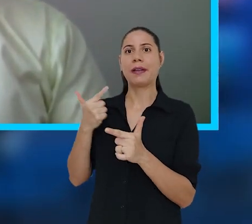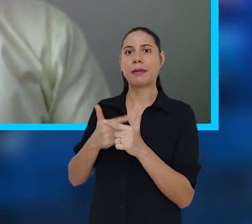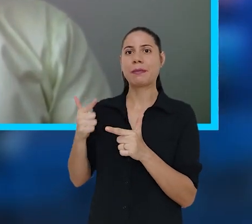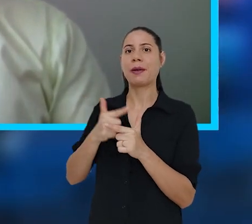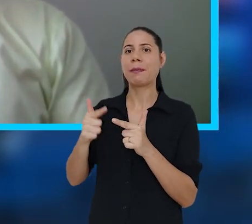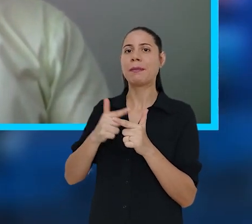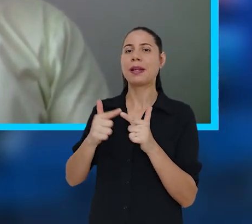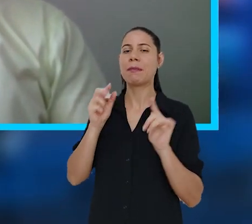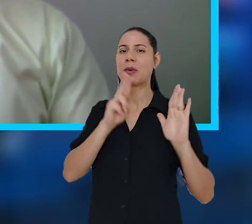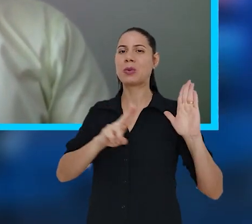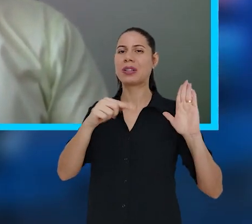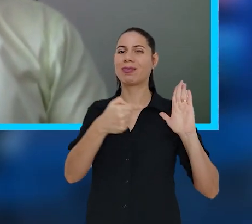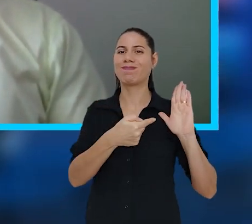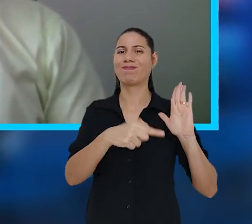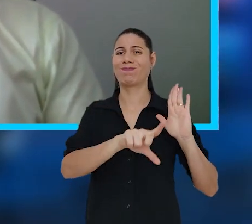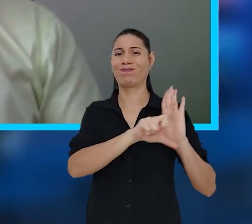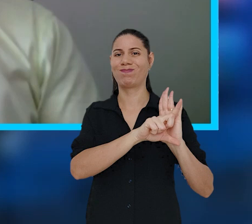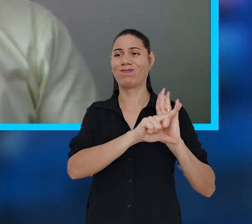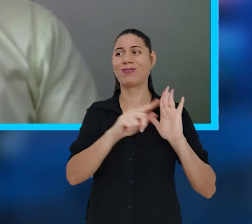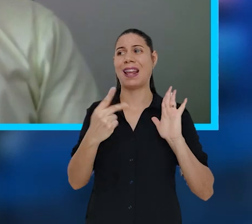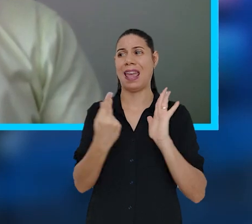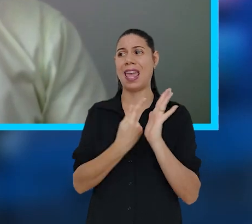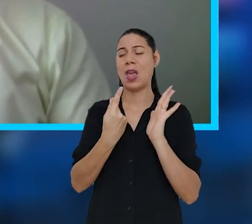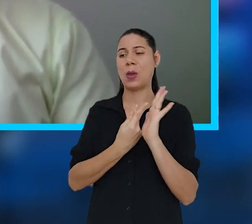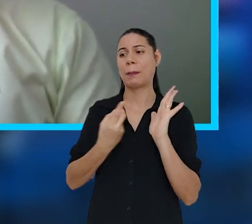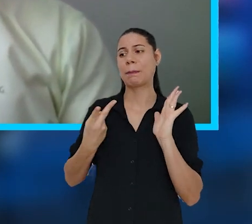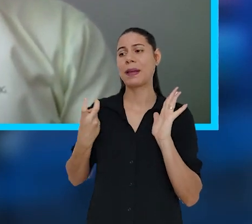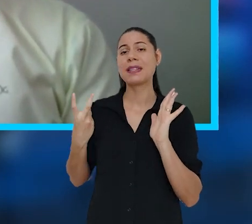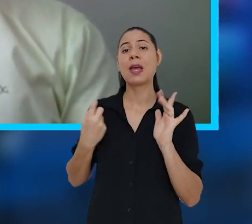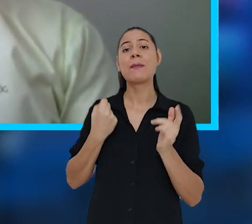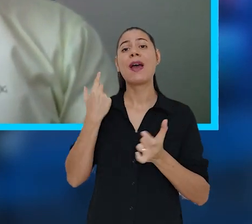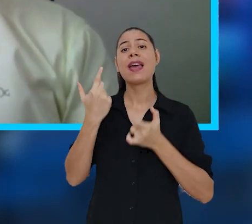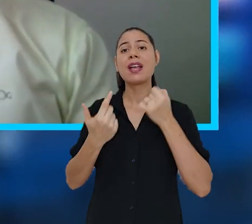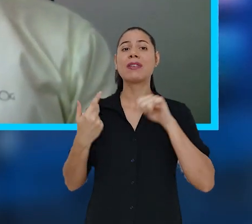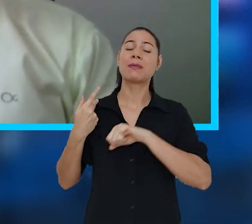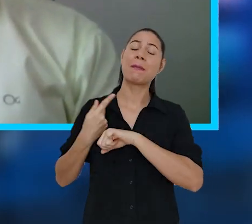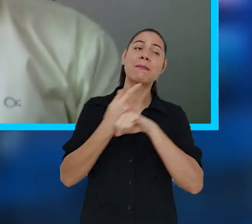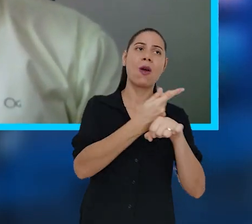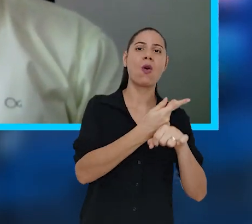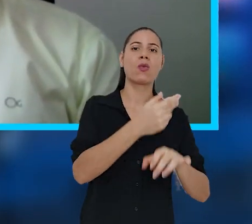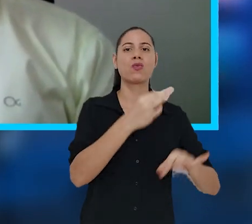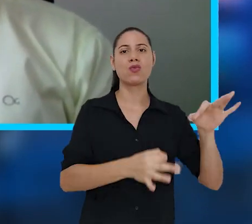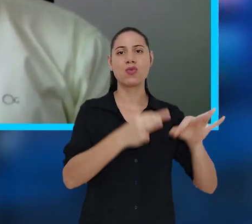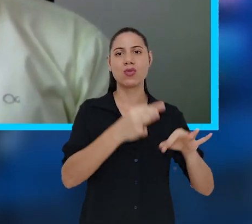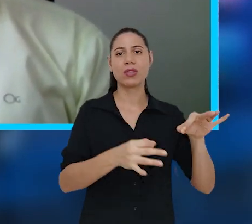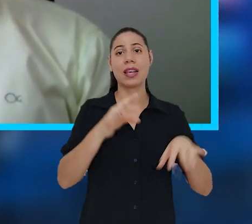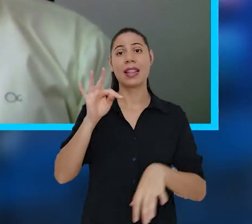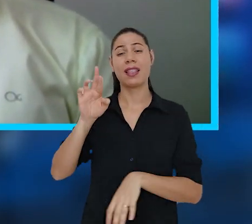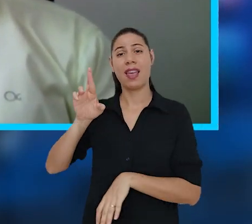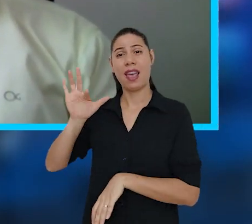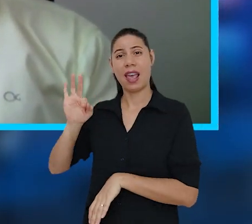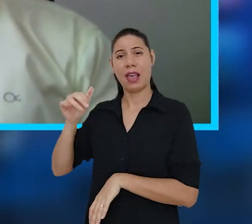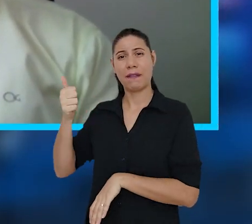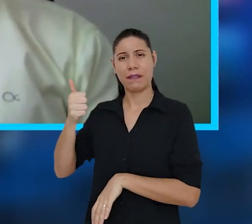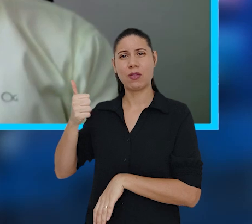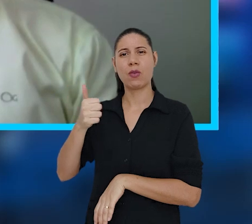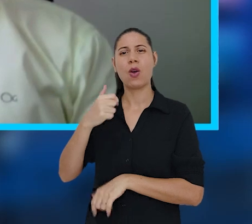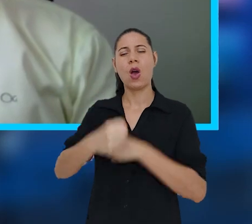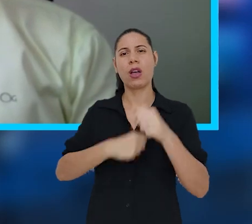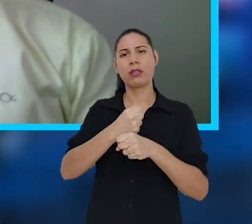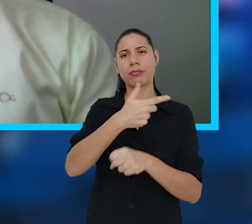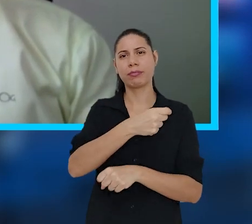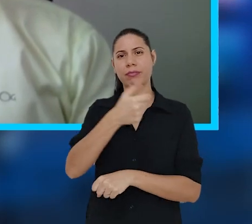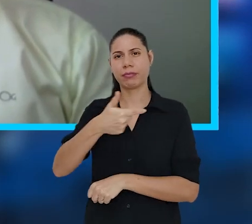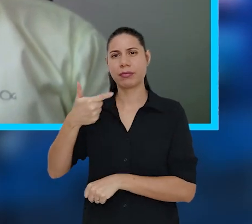na aplicação da lei, né? E por conta disso, muitas vezes o caminho é a justiça. Aqui no TRF1, só em